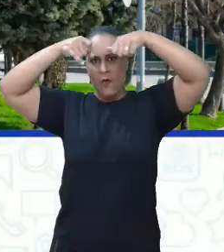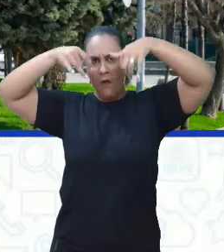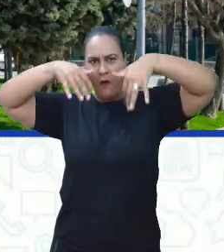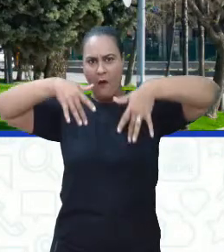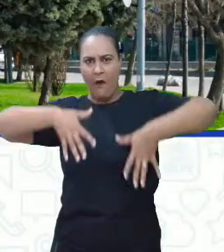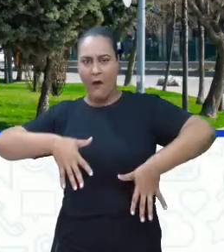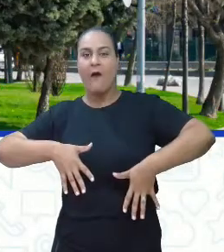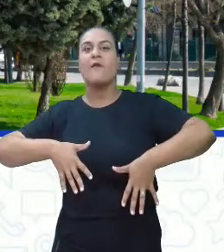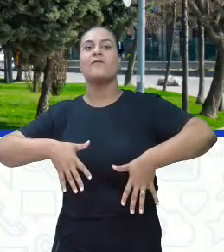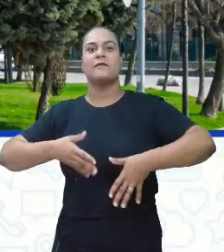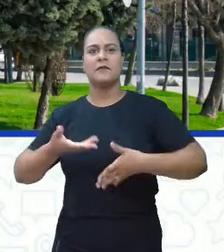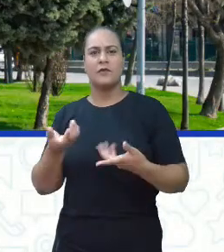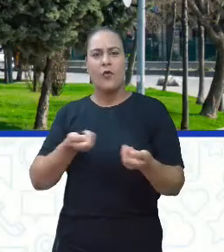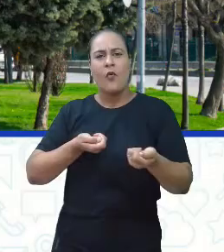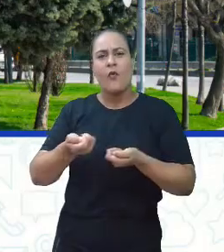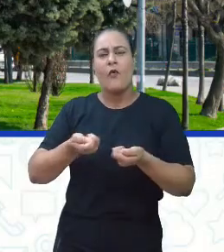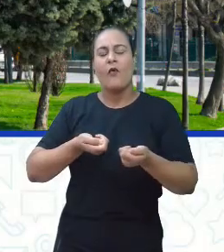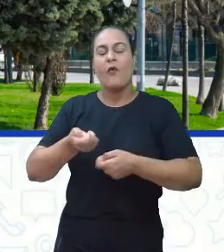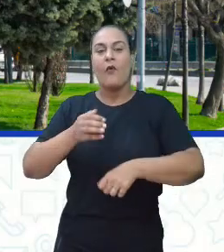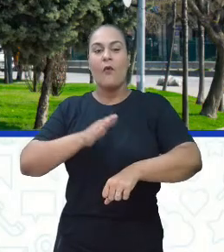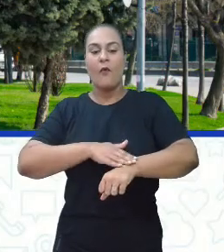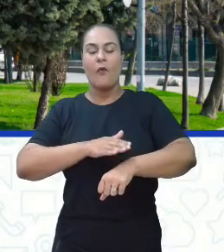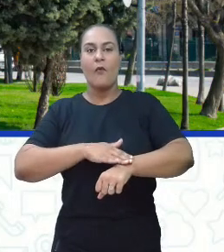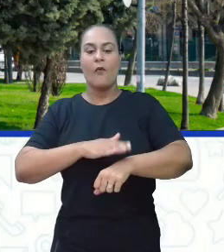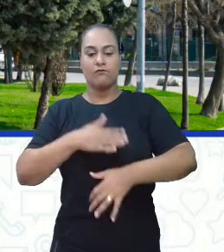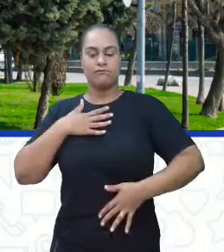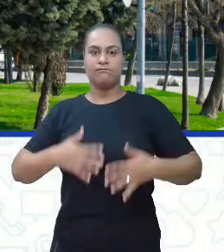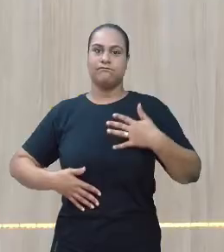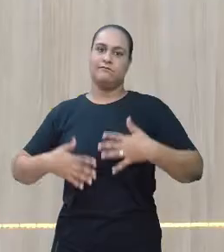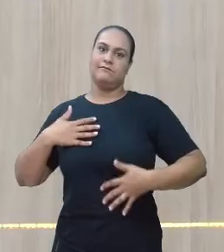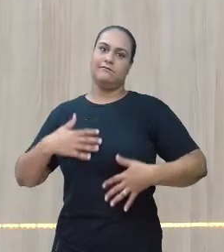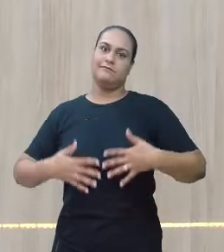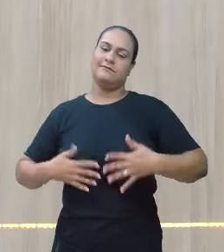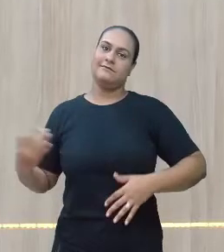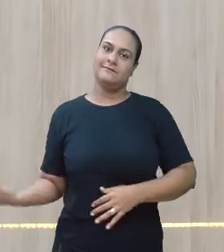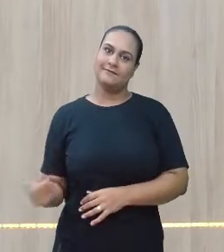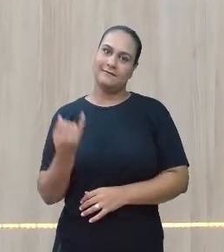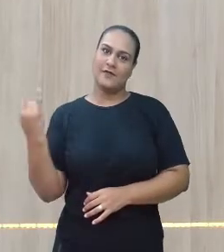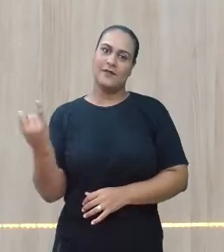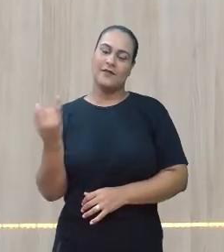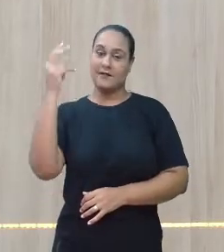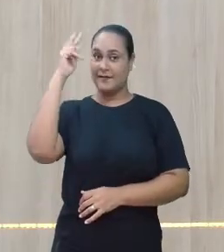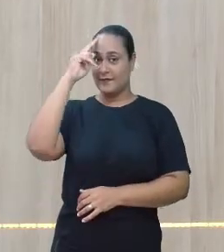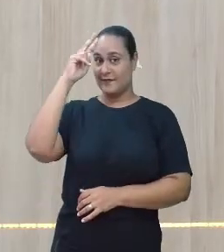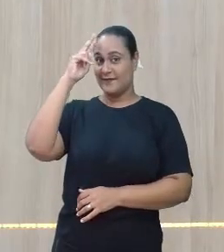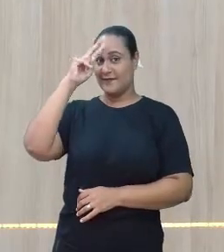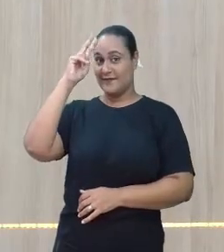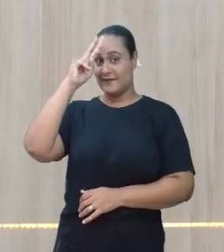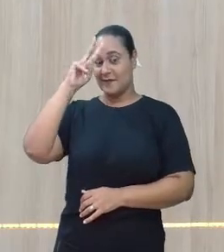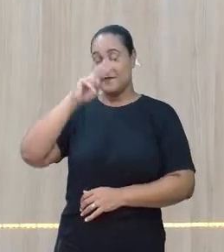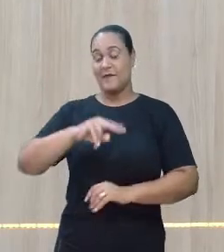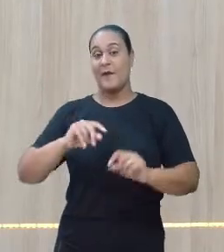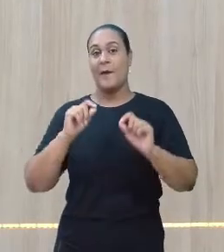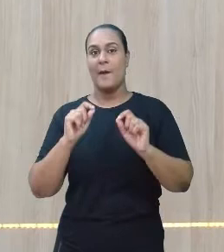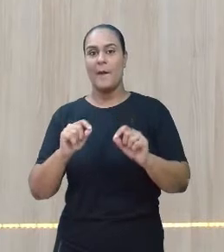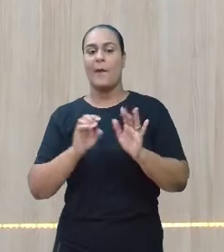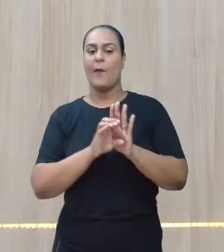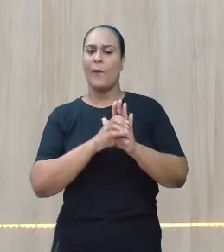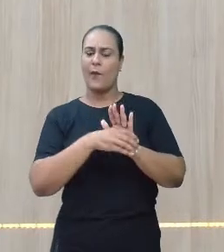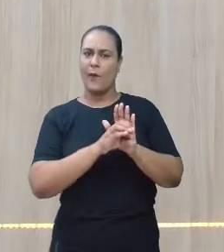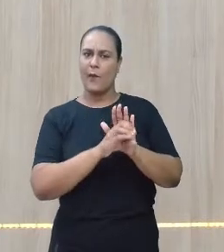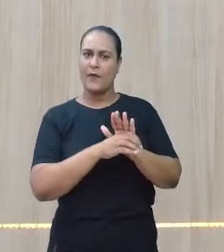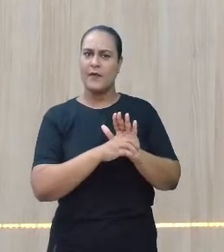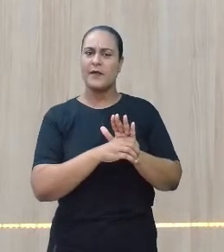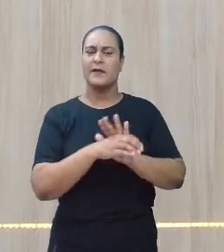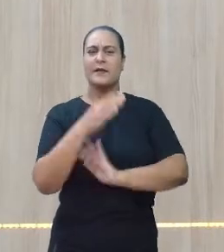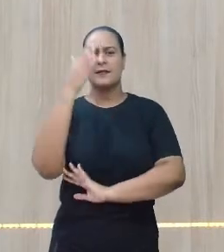as funções, né, e ações do corpo. Então, é muito importante a gente relembrar aí esse conceito, né, saber